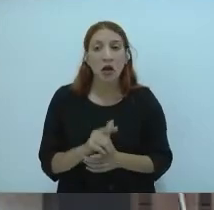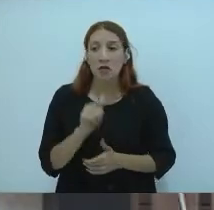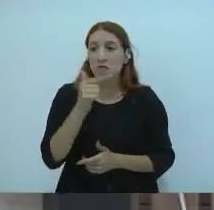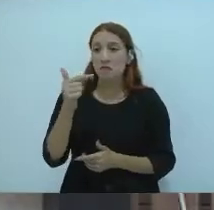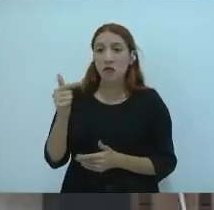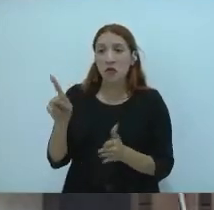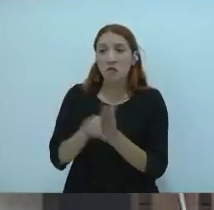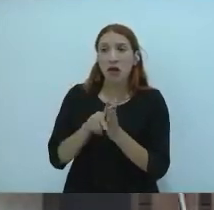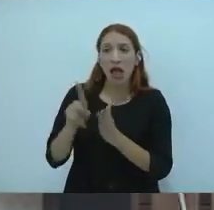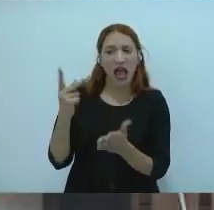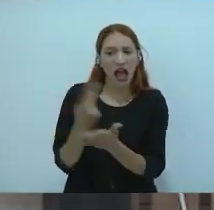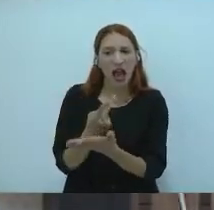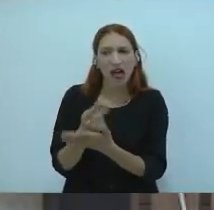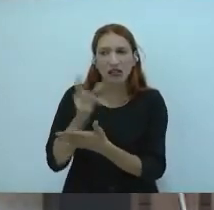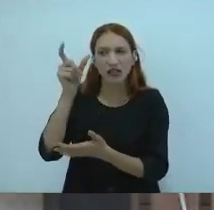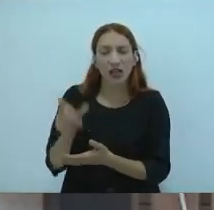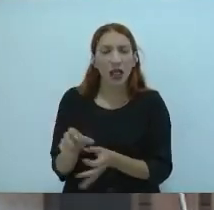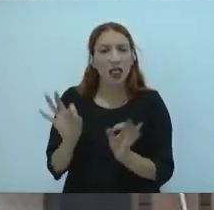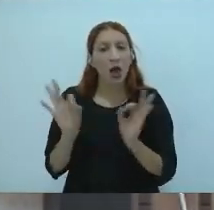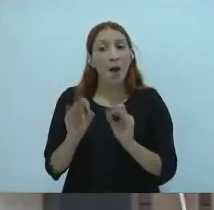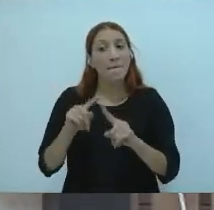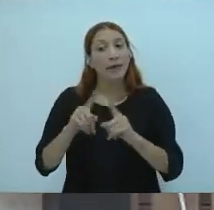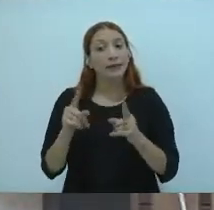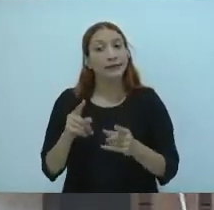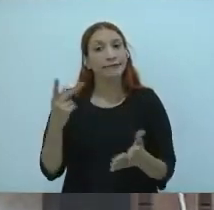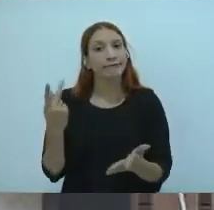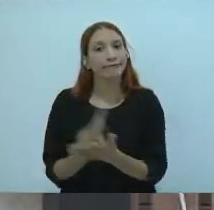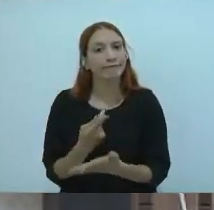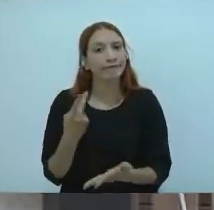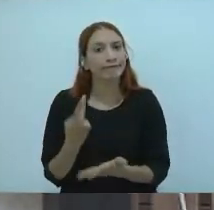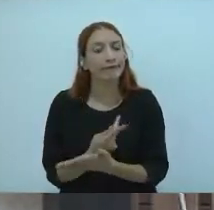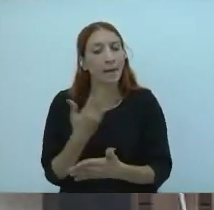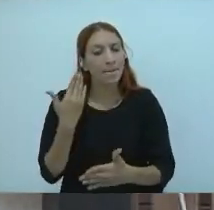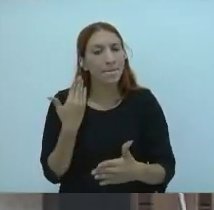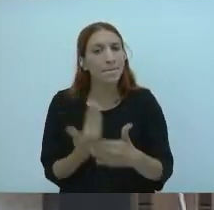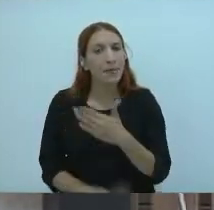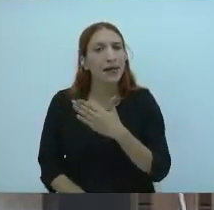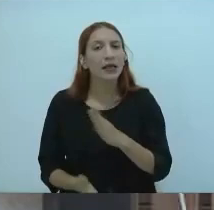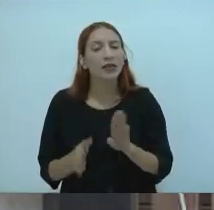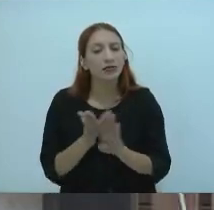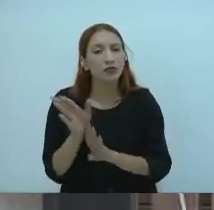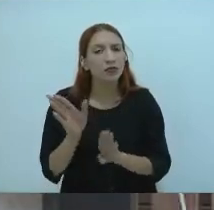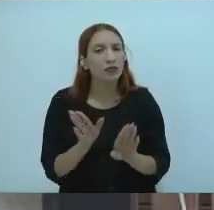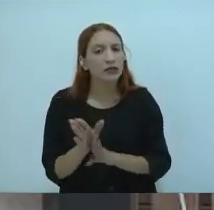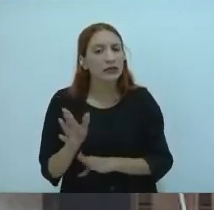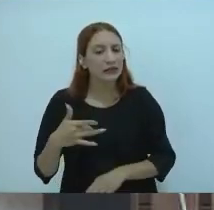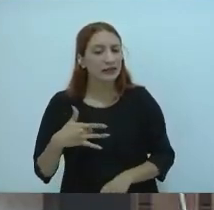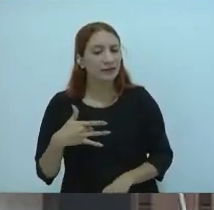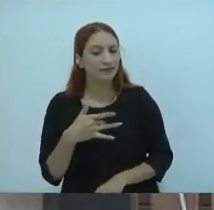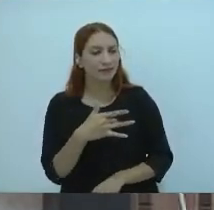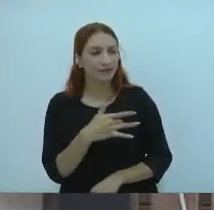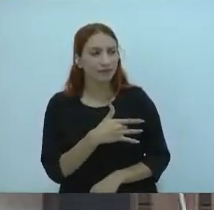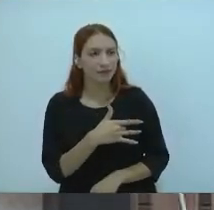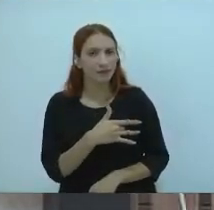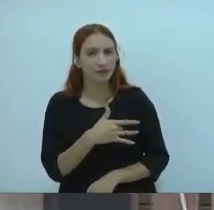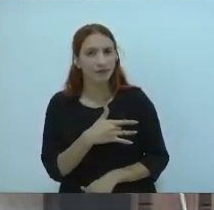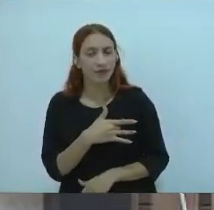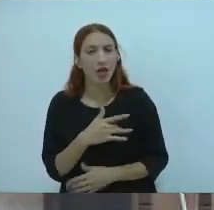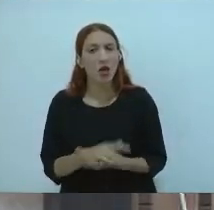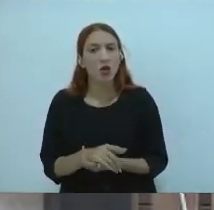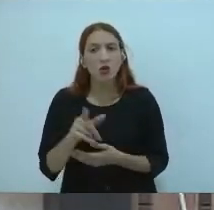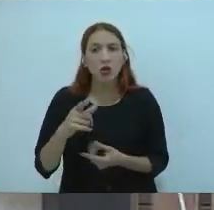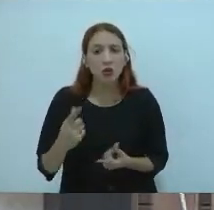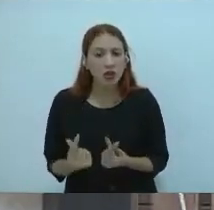pessoa dele mas ser reprovado pelo conselho de saúde municipal as suas contas foram